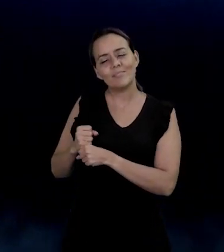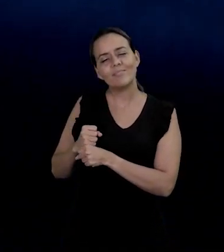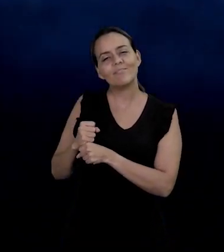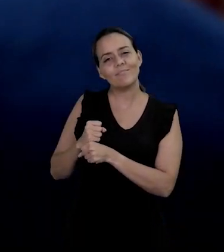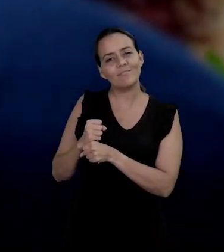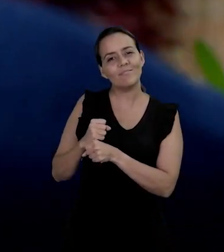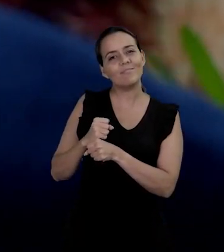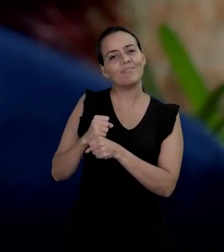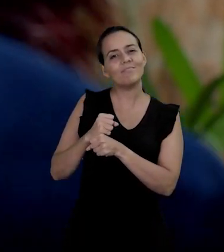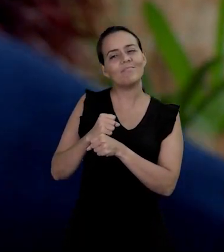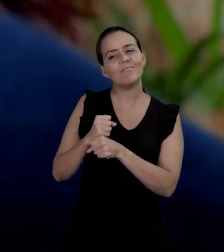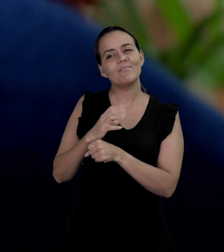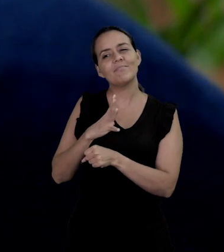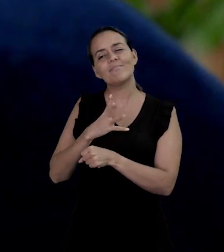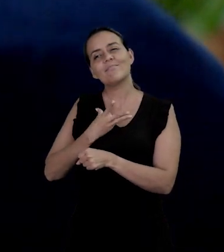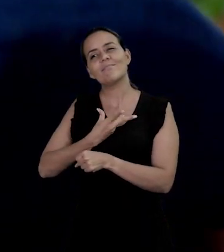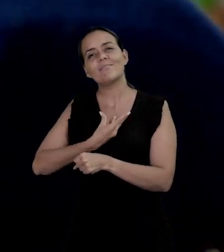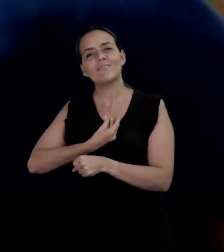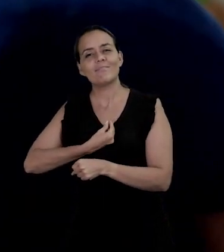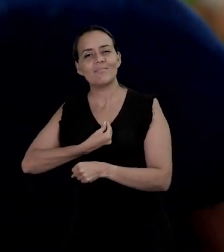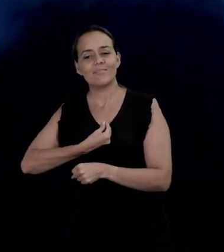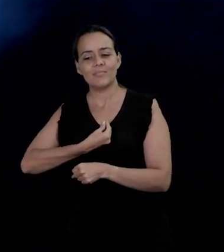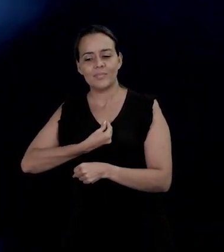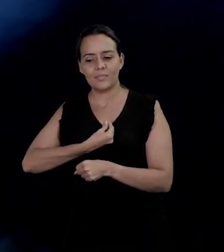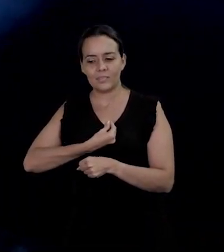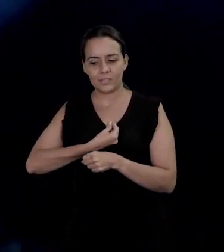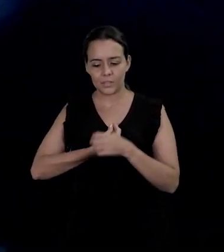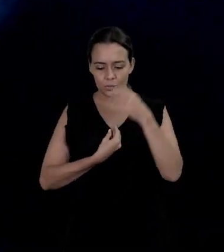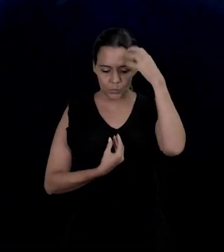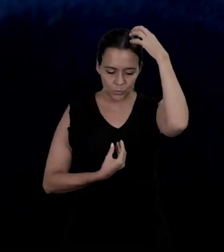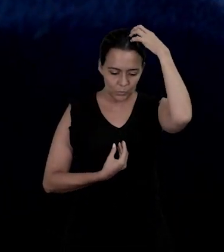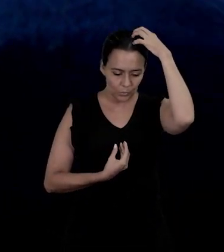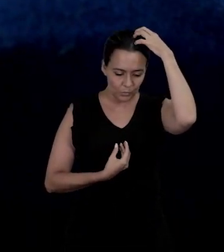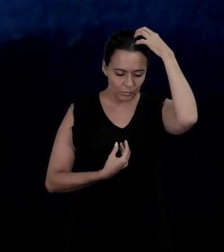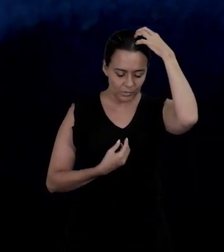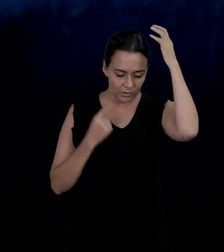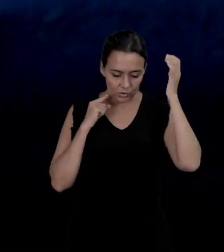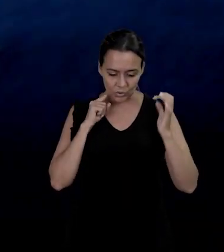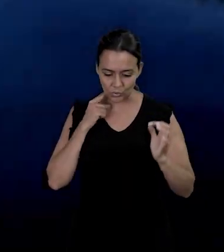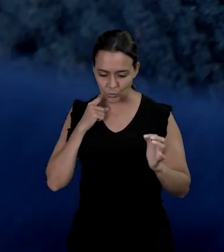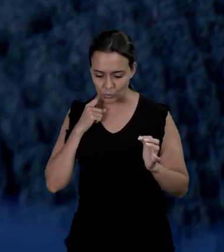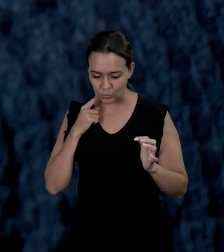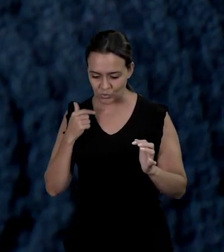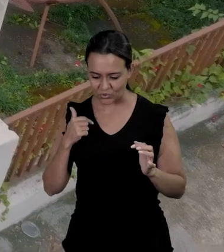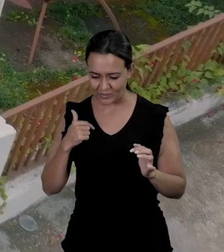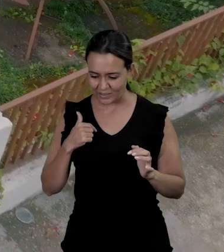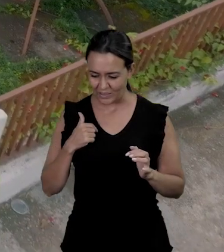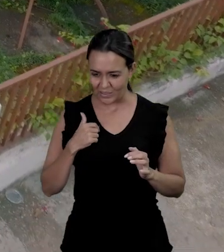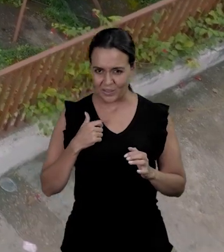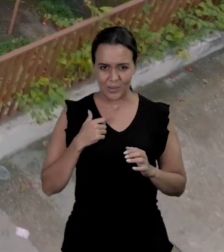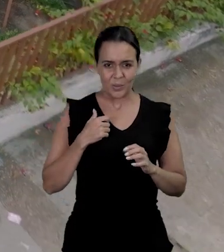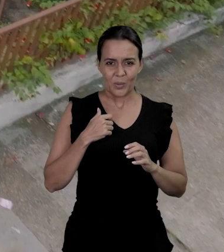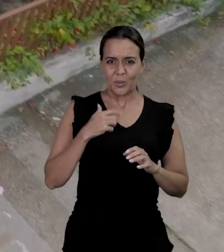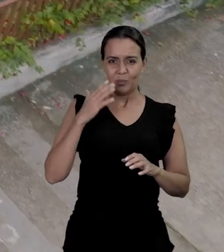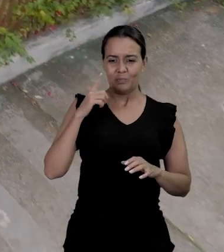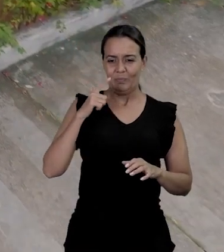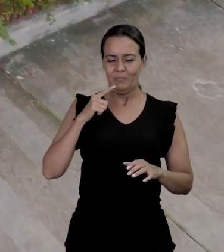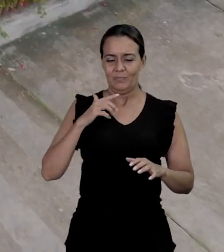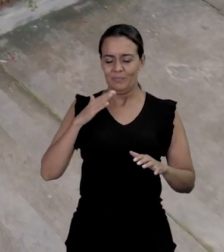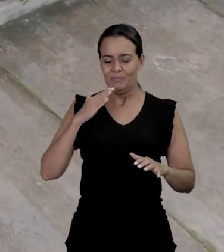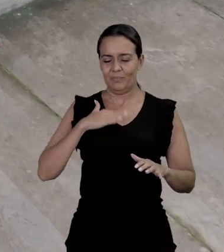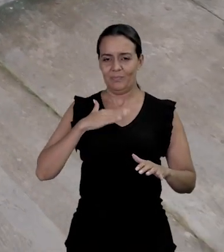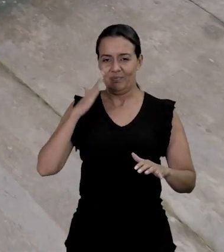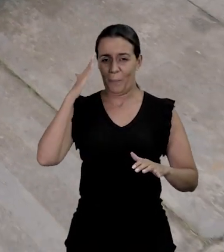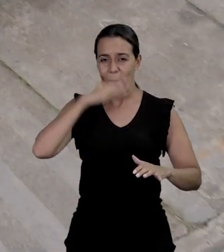Durante muito tempo, ser uma pessoa trans para mim foi sinônimo de ser culpada, de ser suja, de ser uma pessoa maldita. Tanto que eu